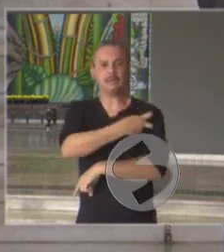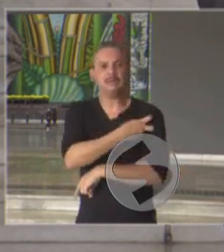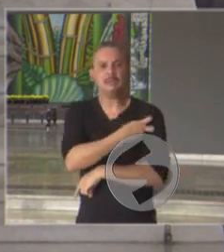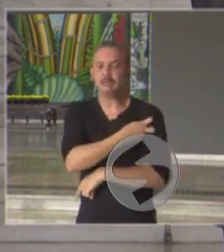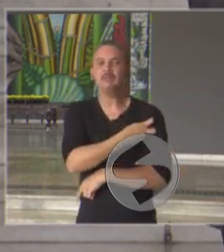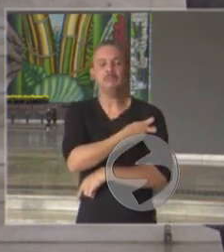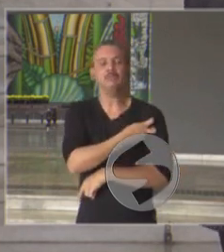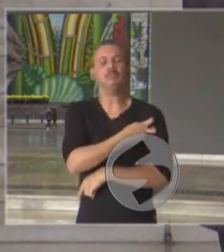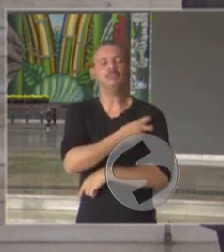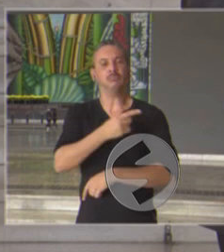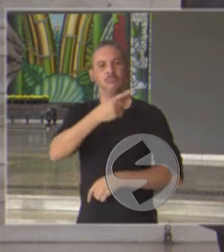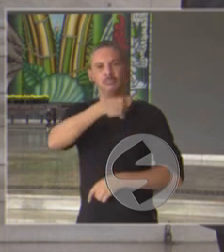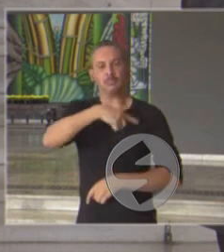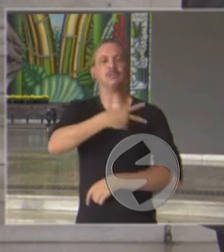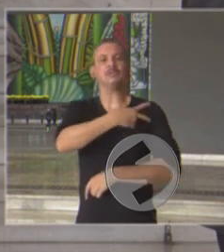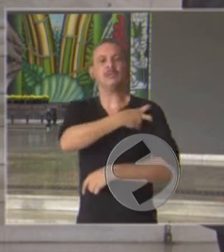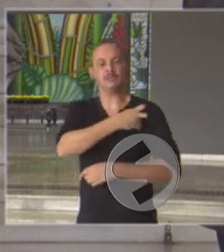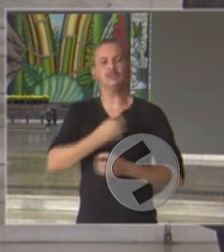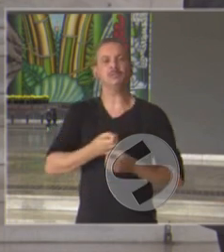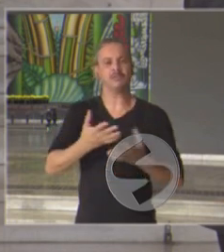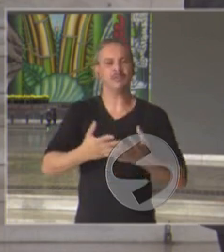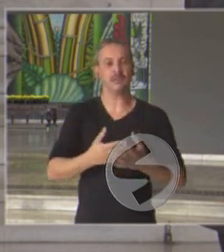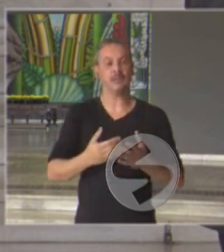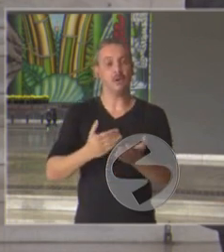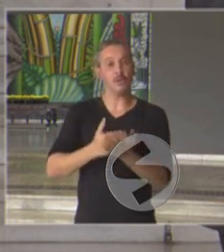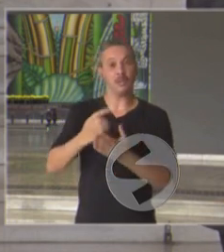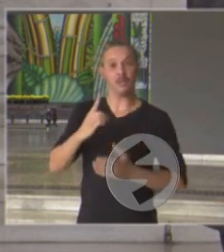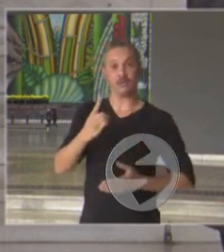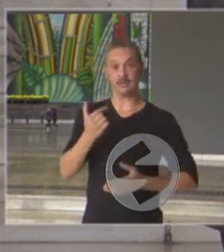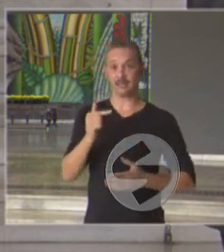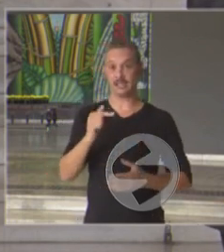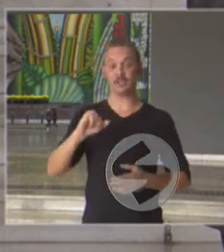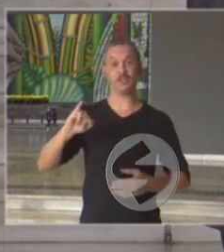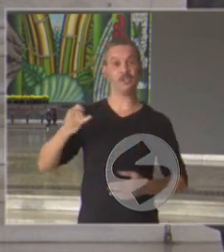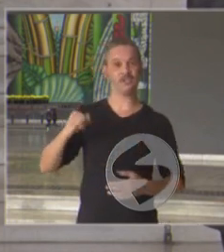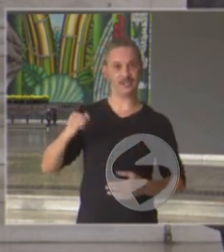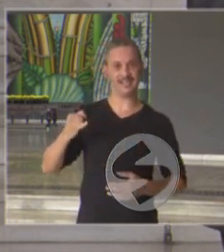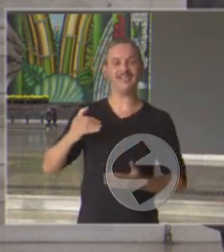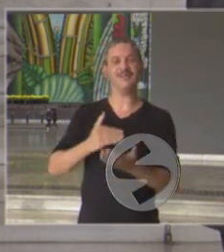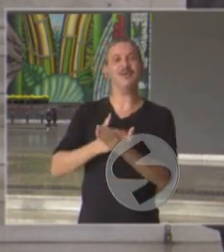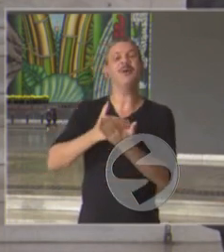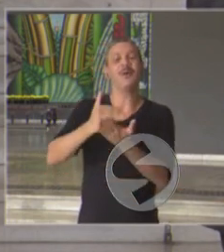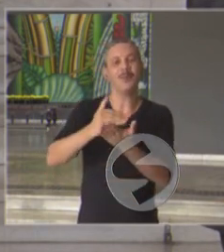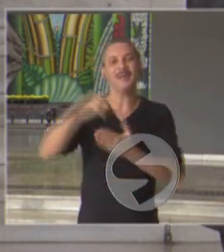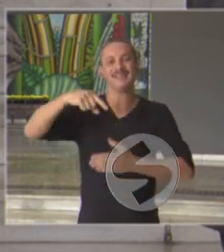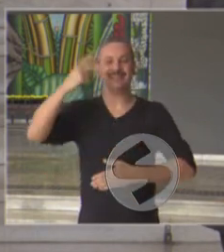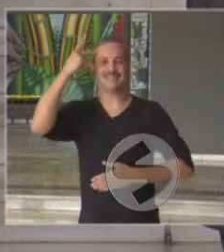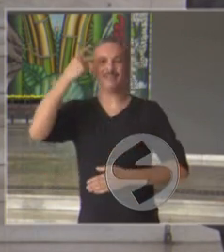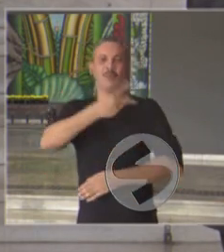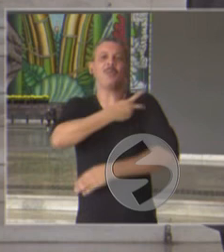ser aplicada, como foi a partir do dia 17 de janeiro, aqui em São Paulo.